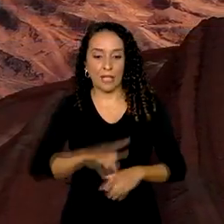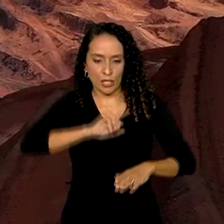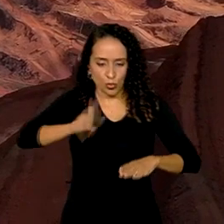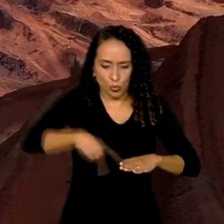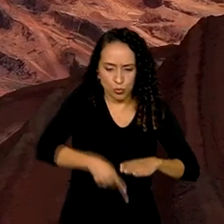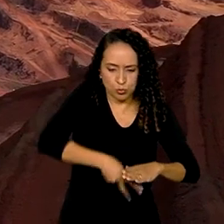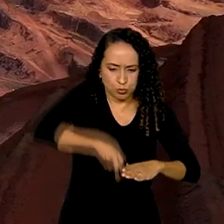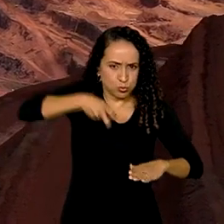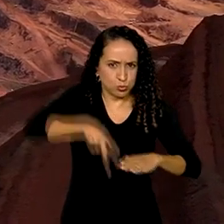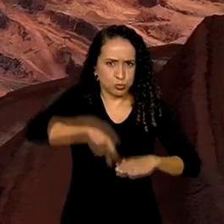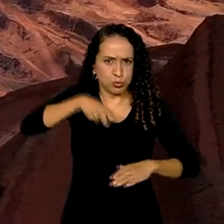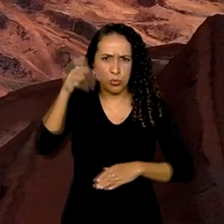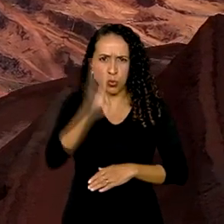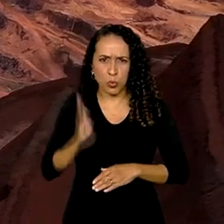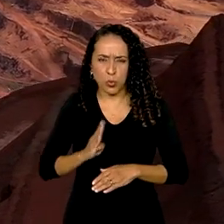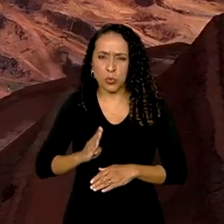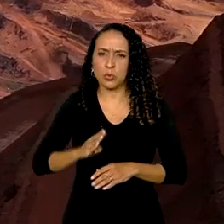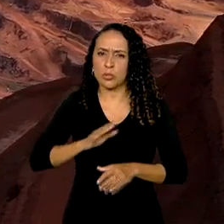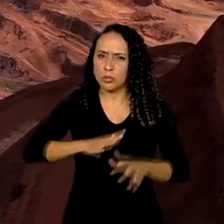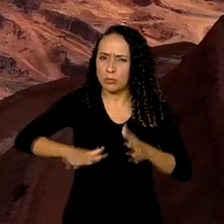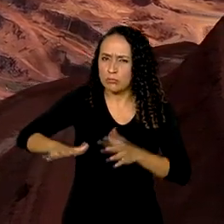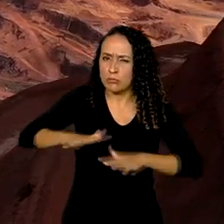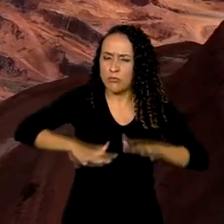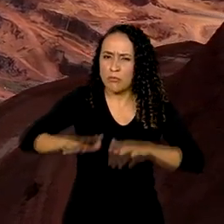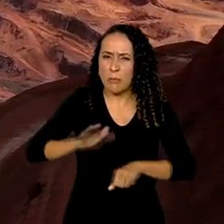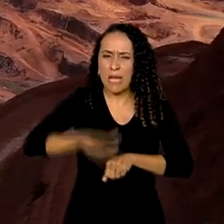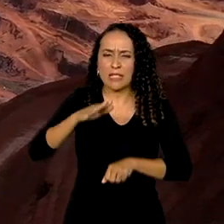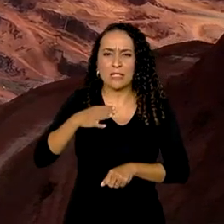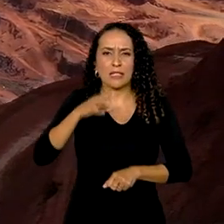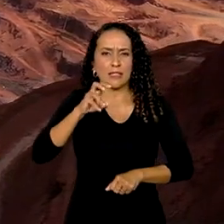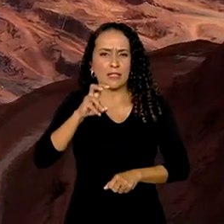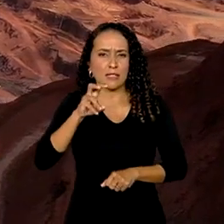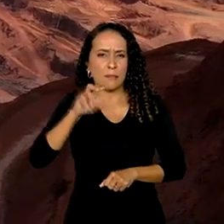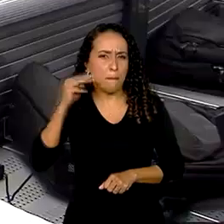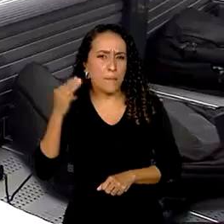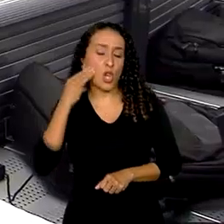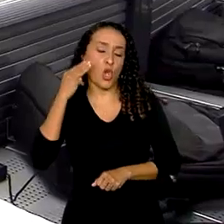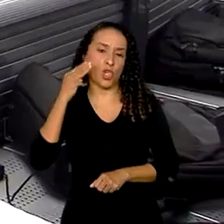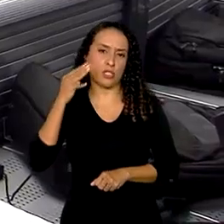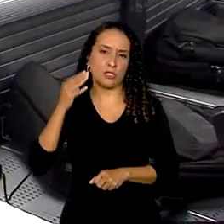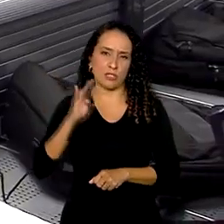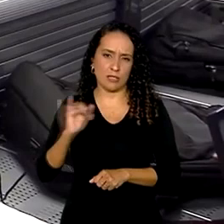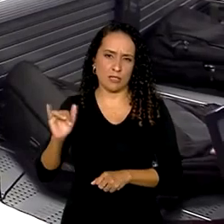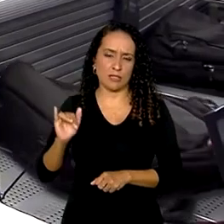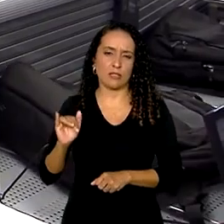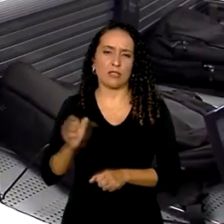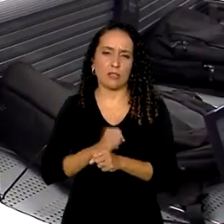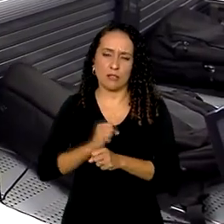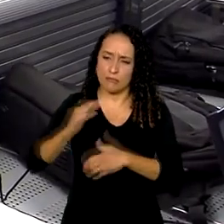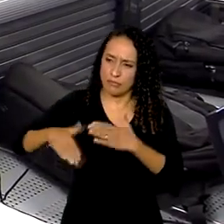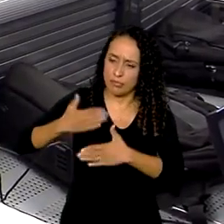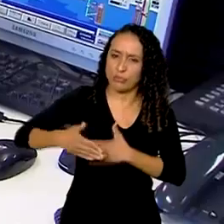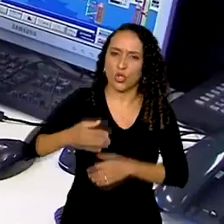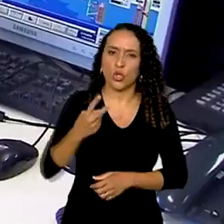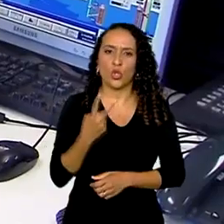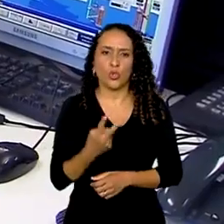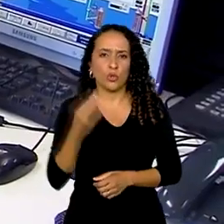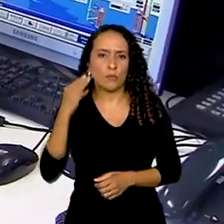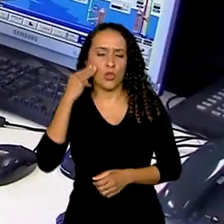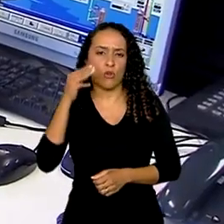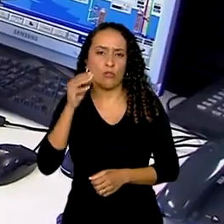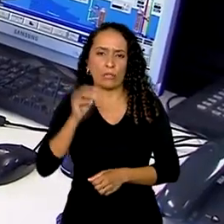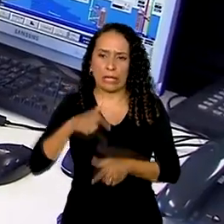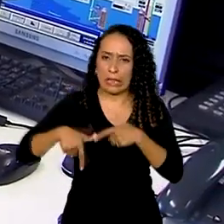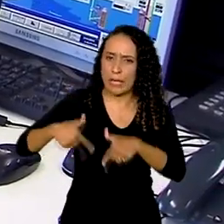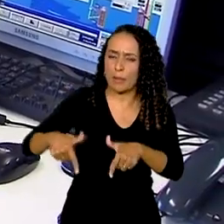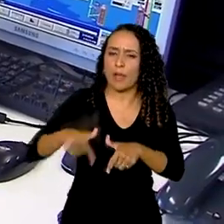No Brasil, movimenta mais de 85 bilhões de reais por ano. Gera 2 milhões de empregos diretos